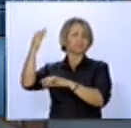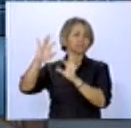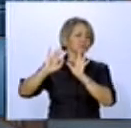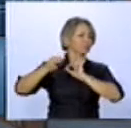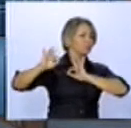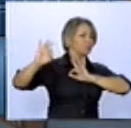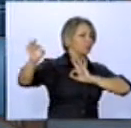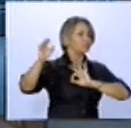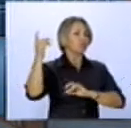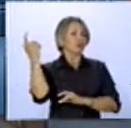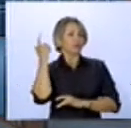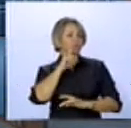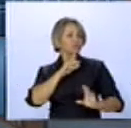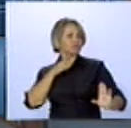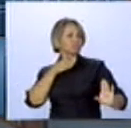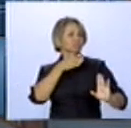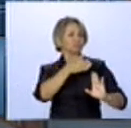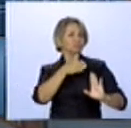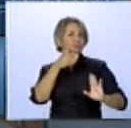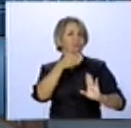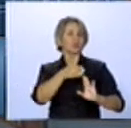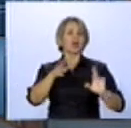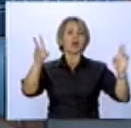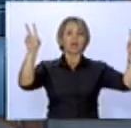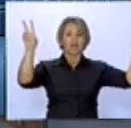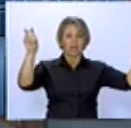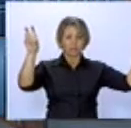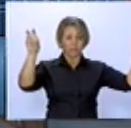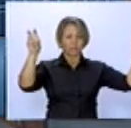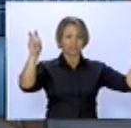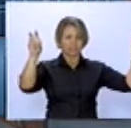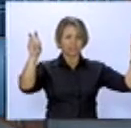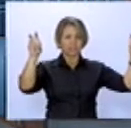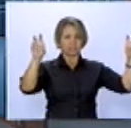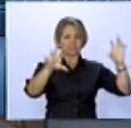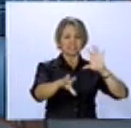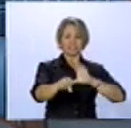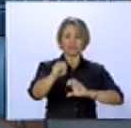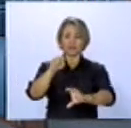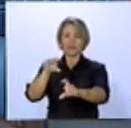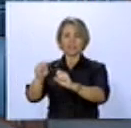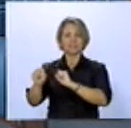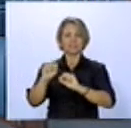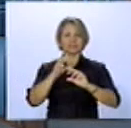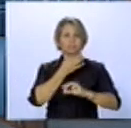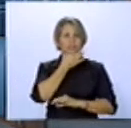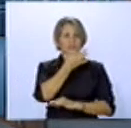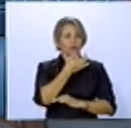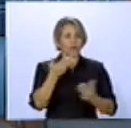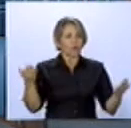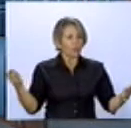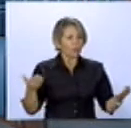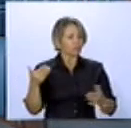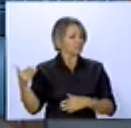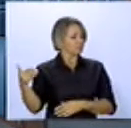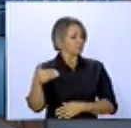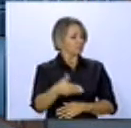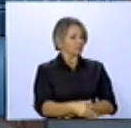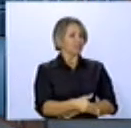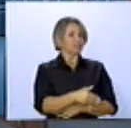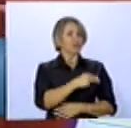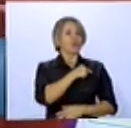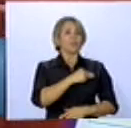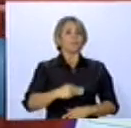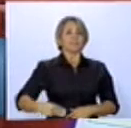prosseguindo e adentrando ao tema específico dessa coleta de opiniões ouso plagiar aqui um ministro